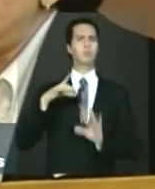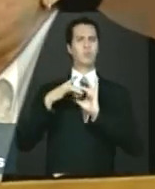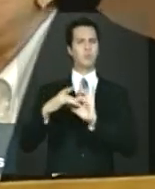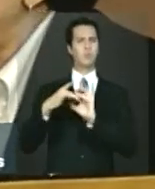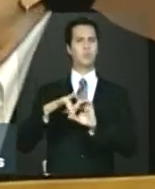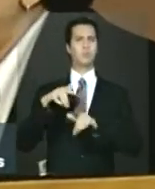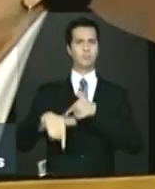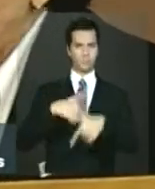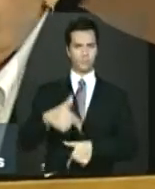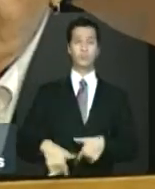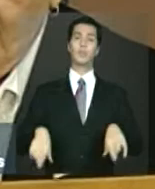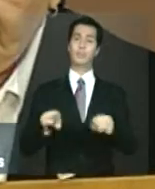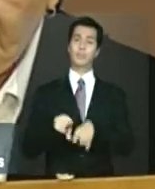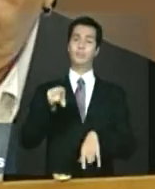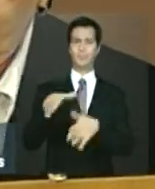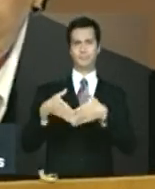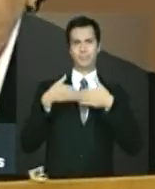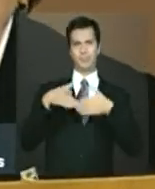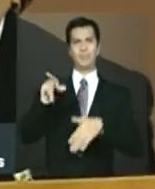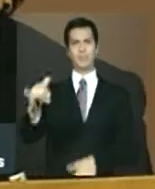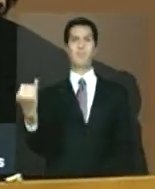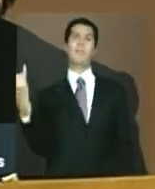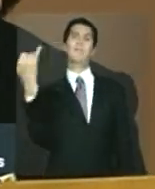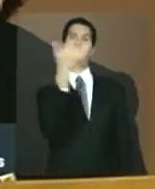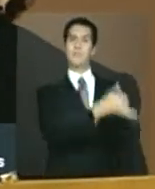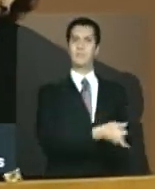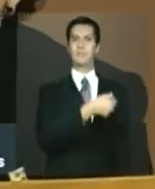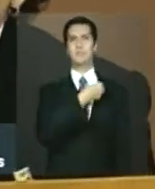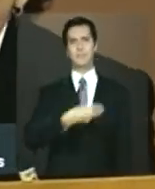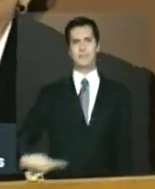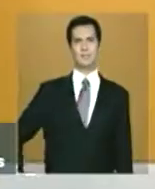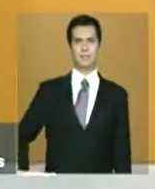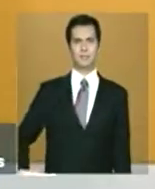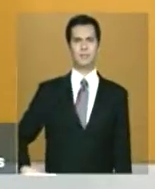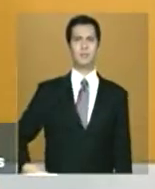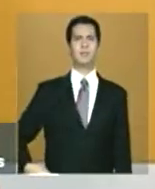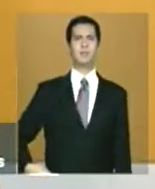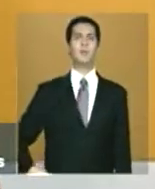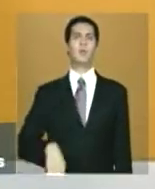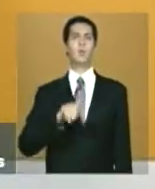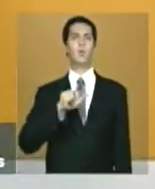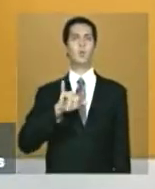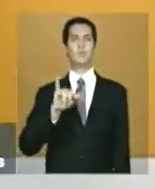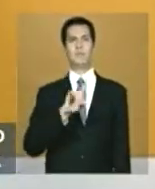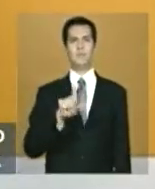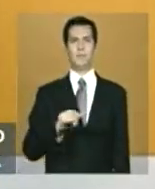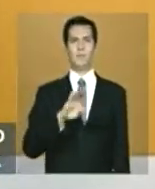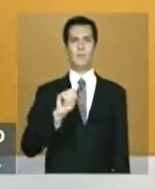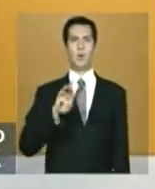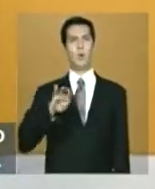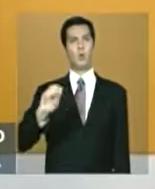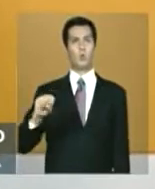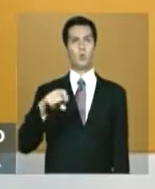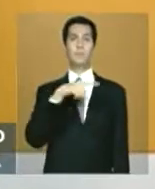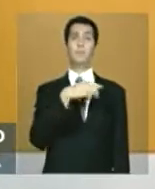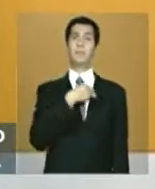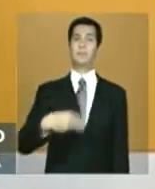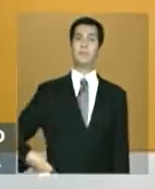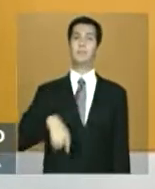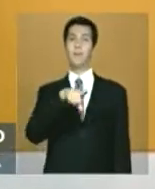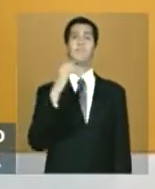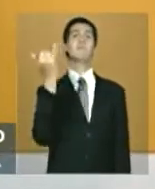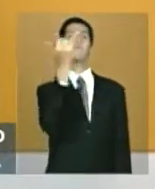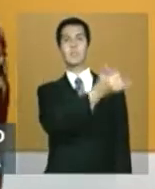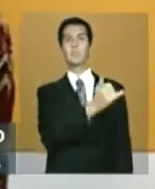peço a ela que transmita a minha colega de ministério a luí Barrios eh a